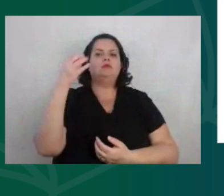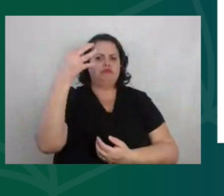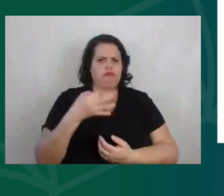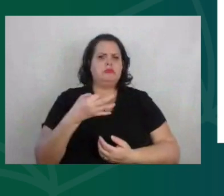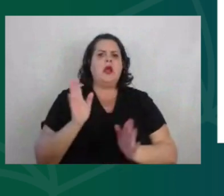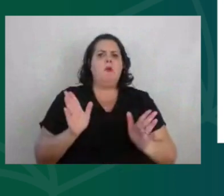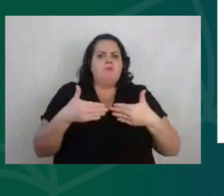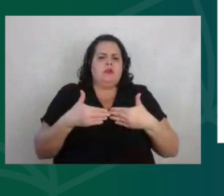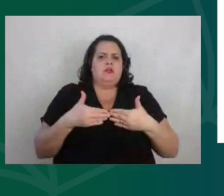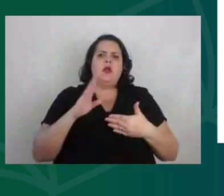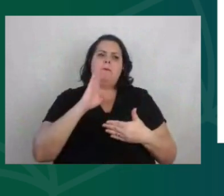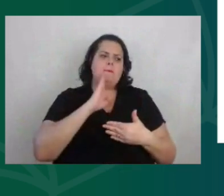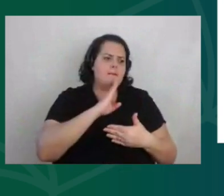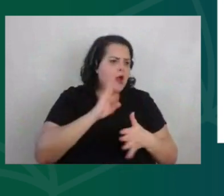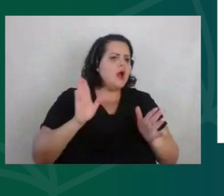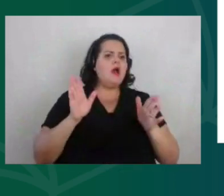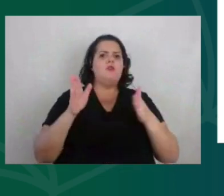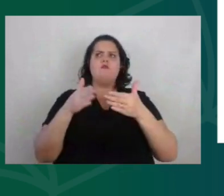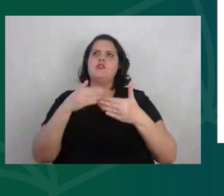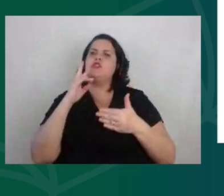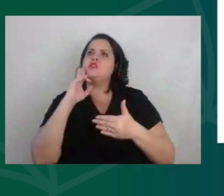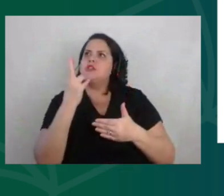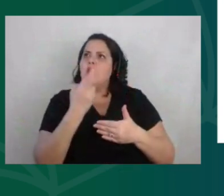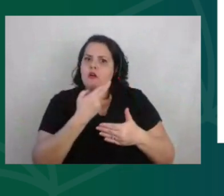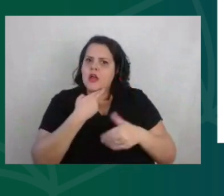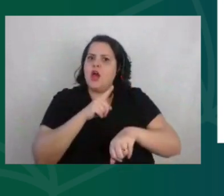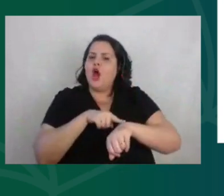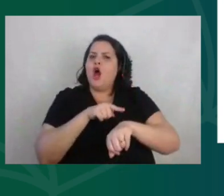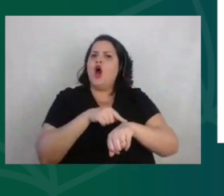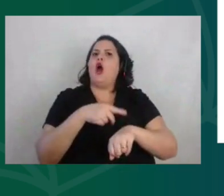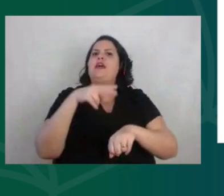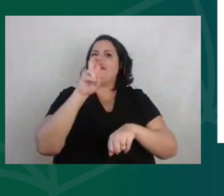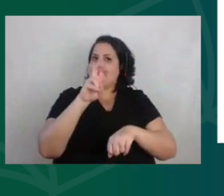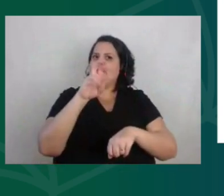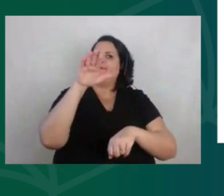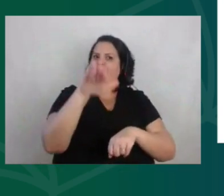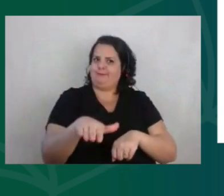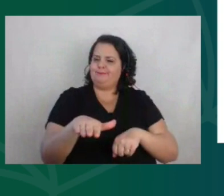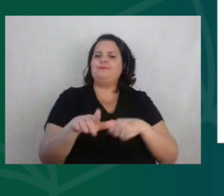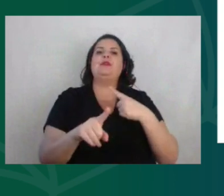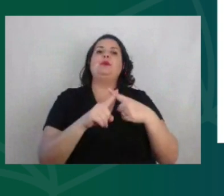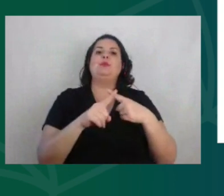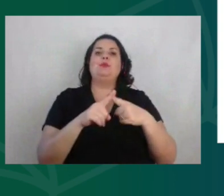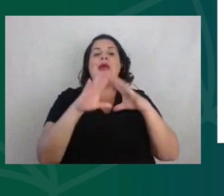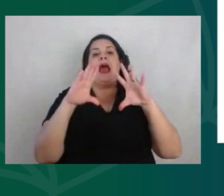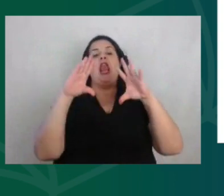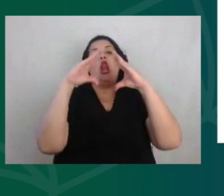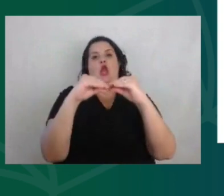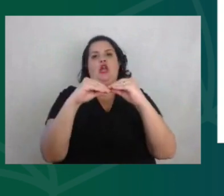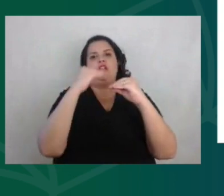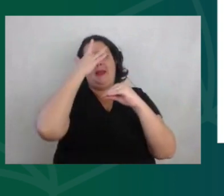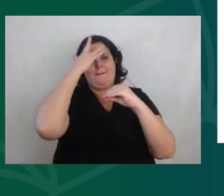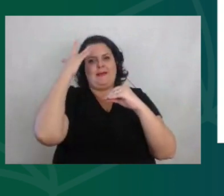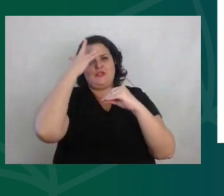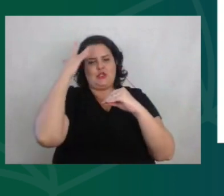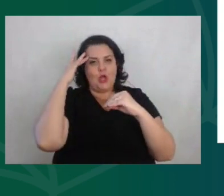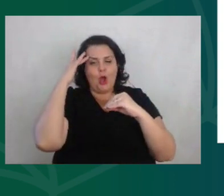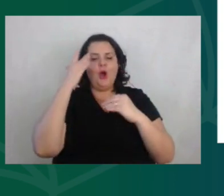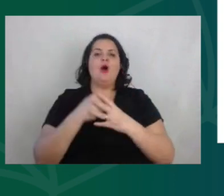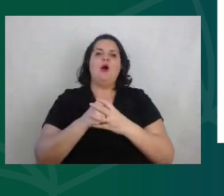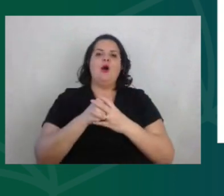restaurantes a partir das 5 da tarde, porque à noite as pessoas tendem a se concentrar, tendem a ficarem